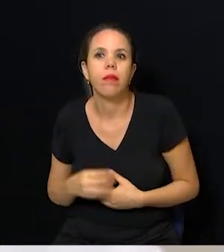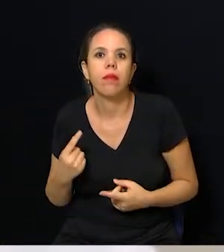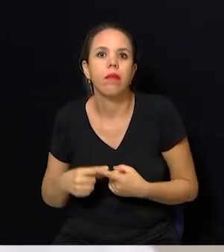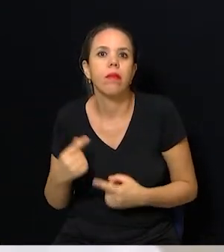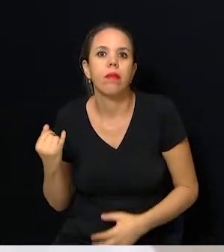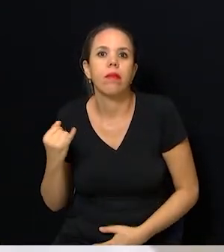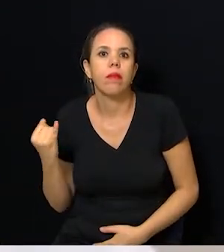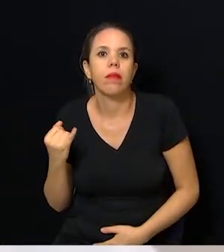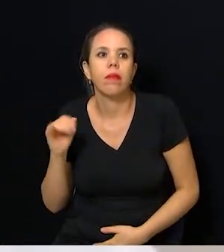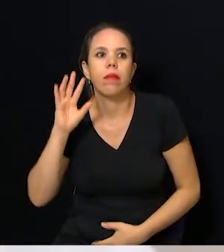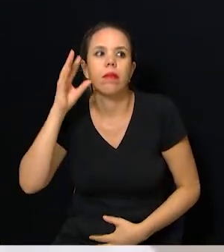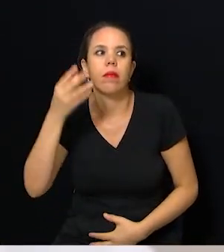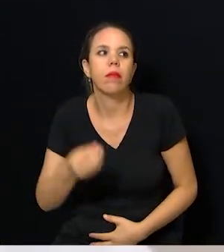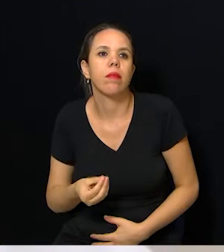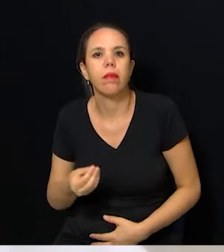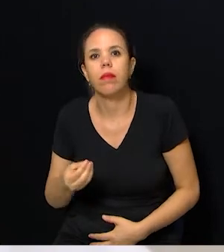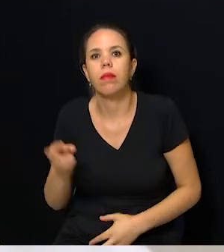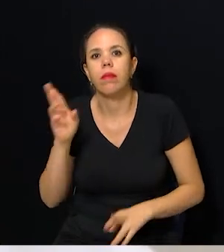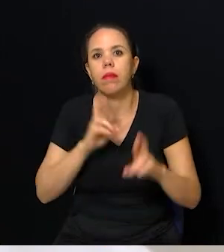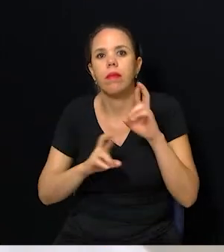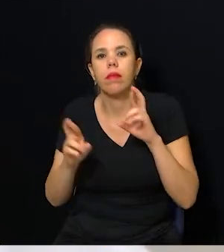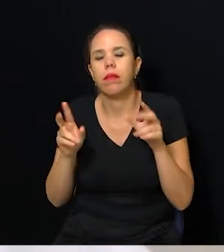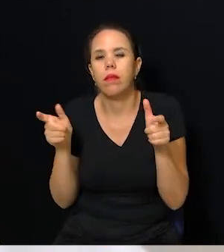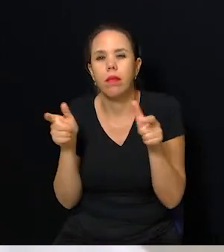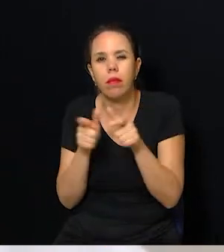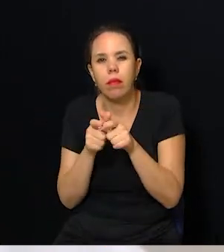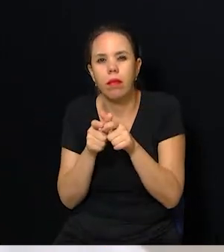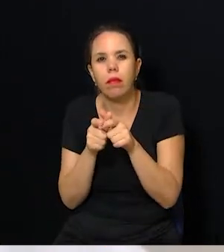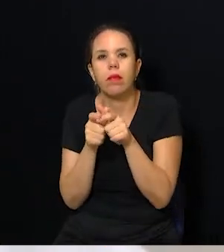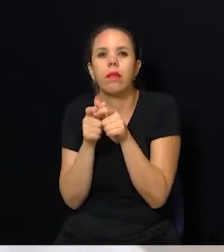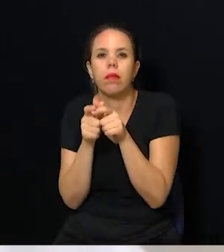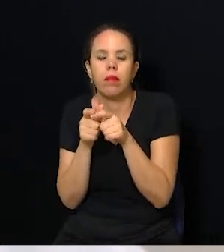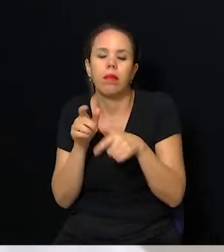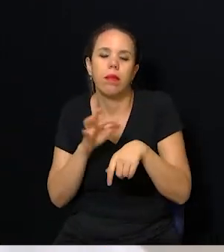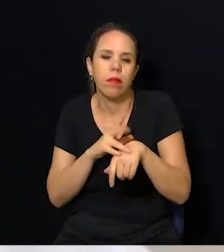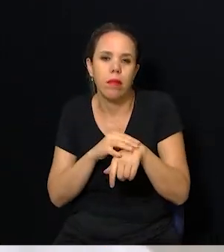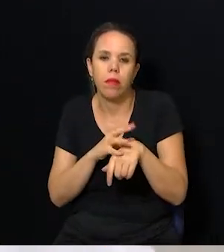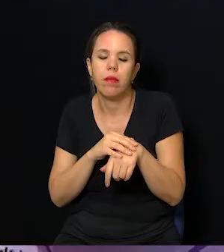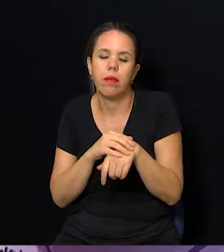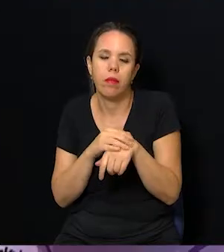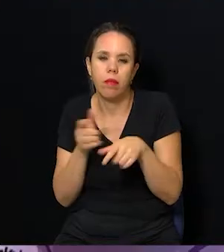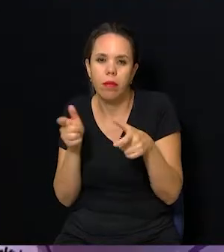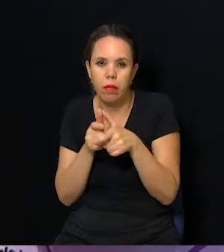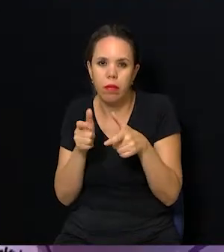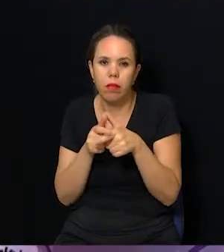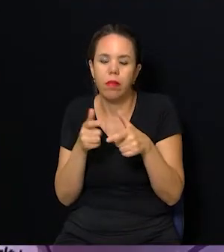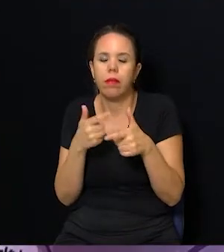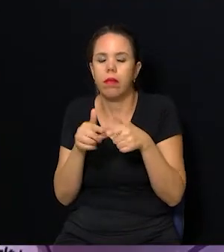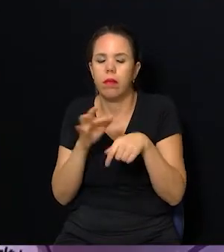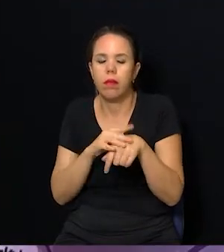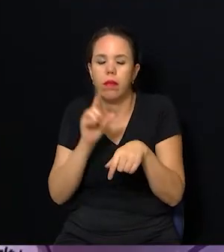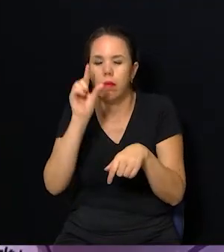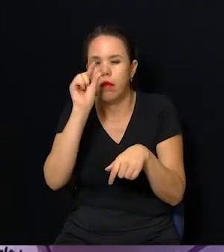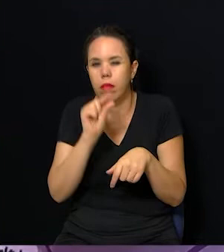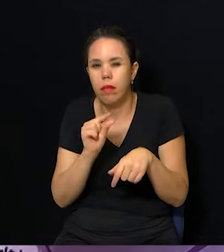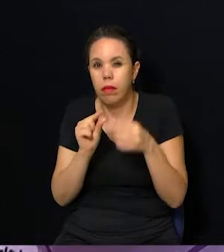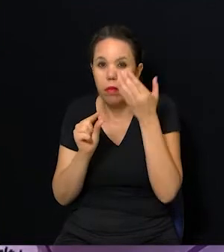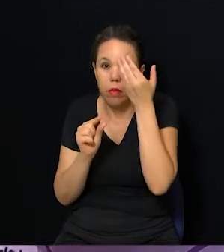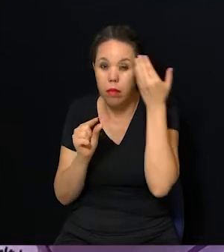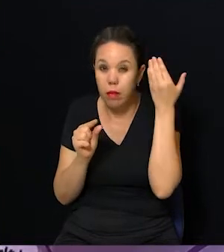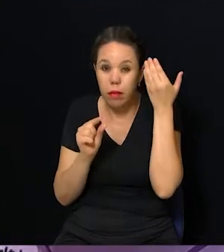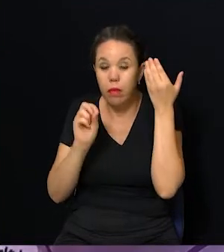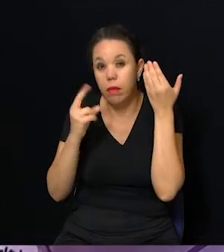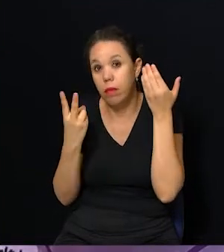isso é importante de entender? Porque quando a lesão é pequena, uma lesão restrita, uni ou bilateral, a maioria das vezes